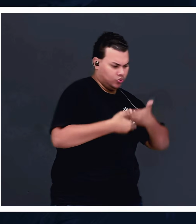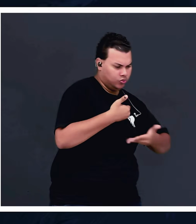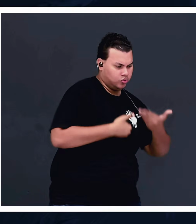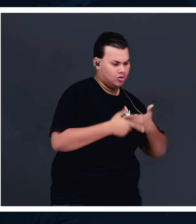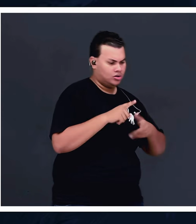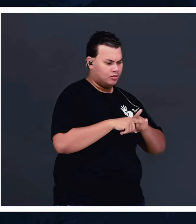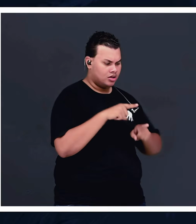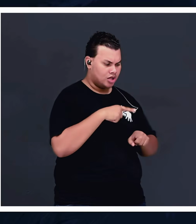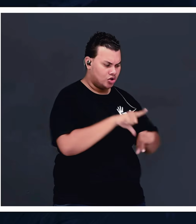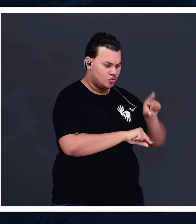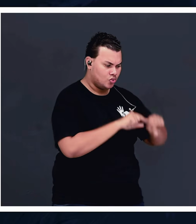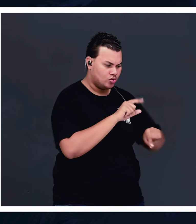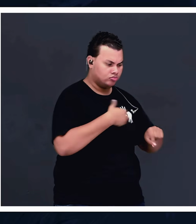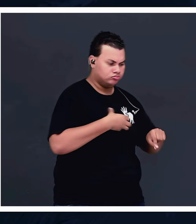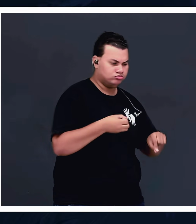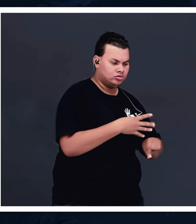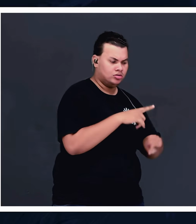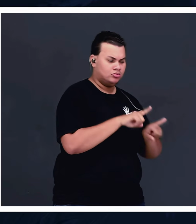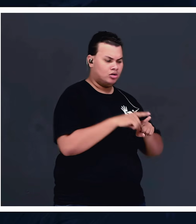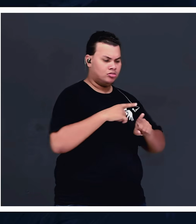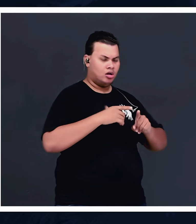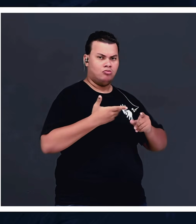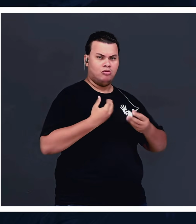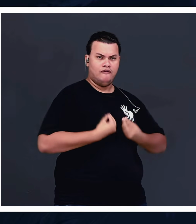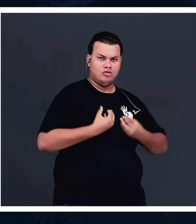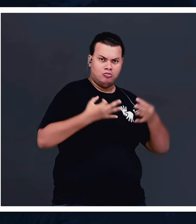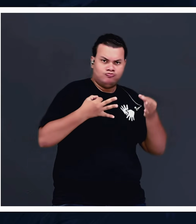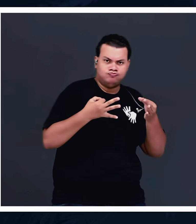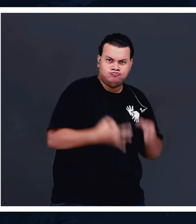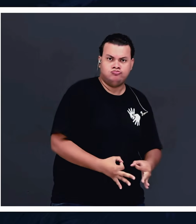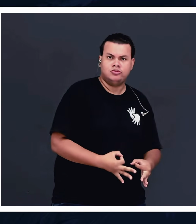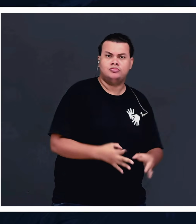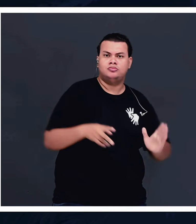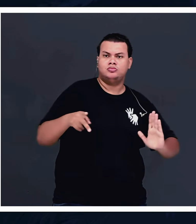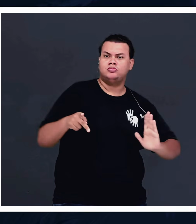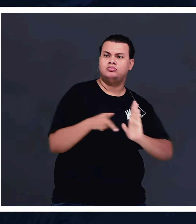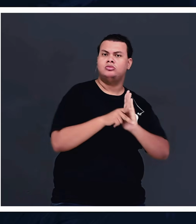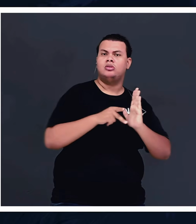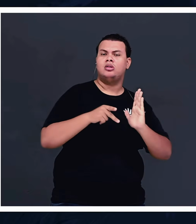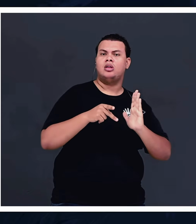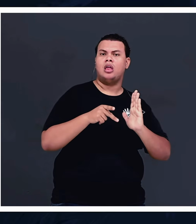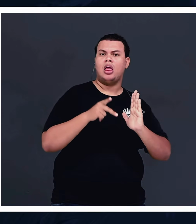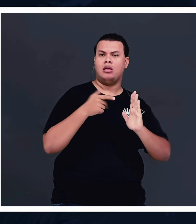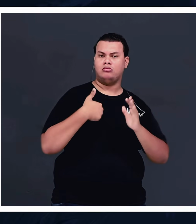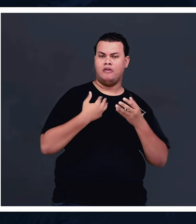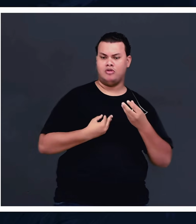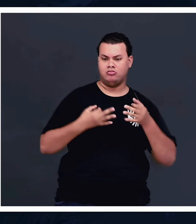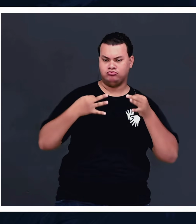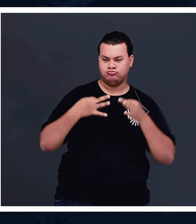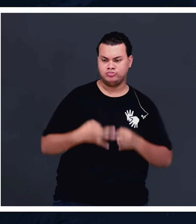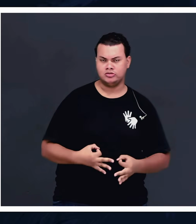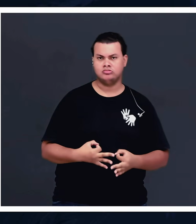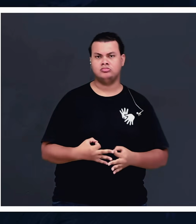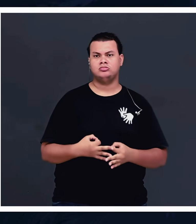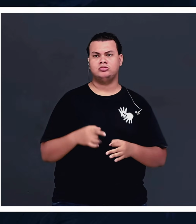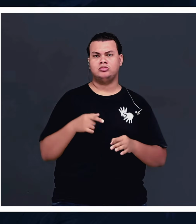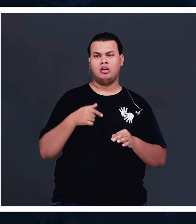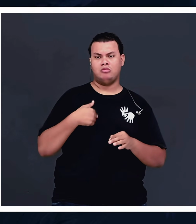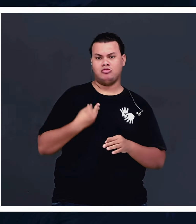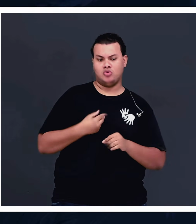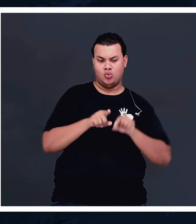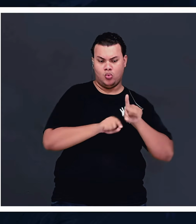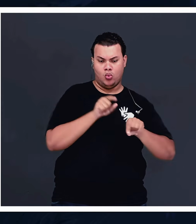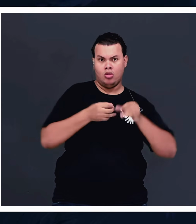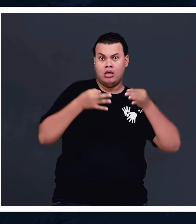suas decisões, você é íntegro no sentido de ser correto, de ser certo nas